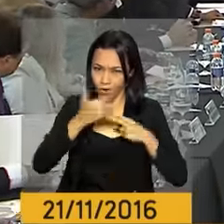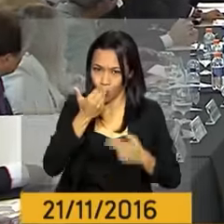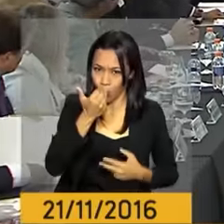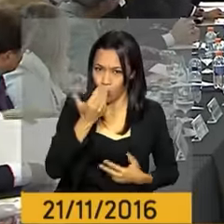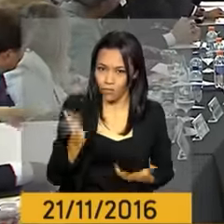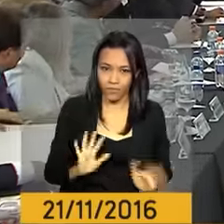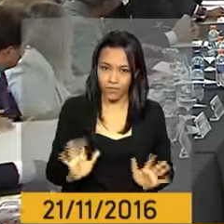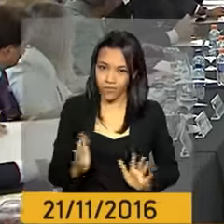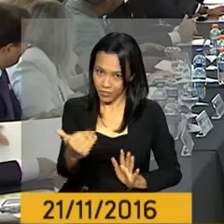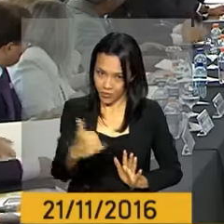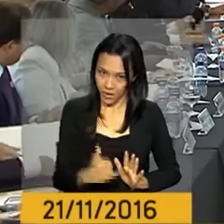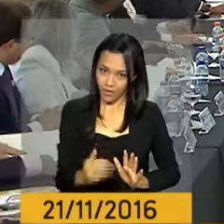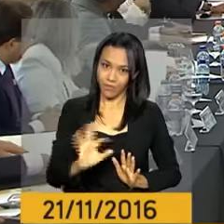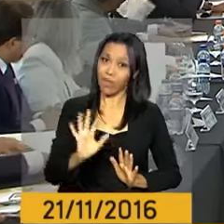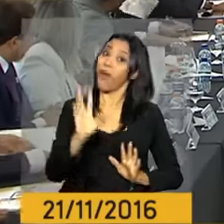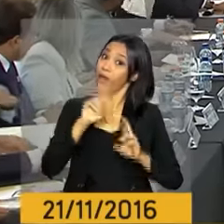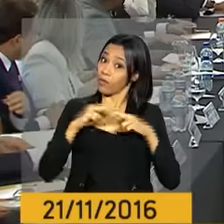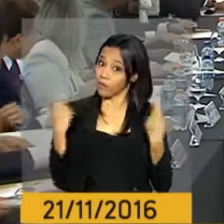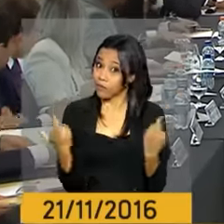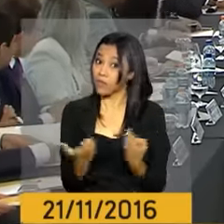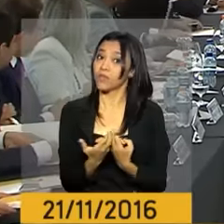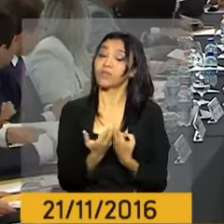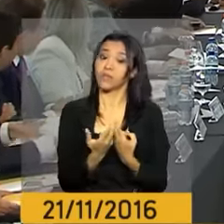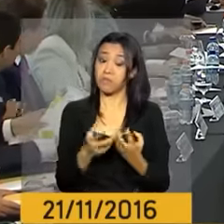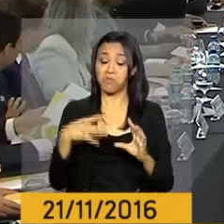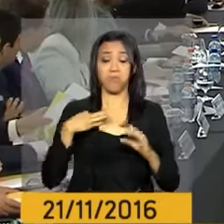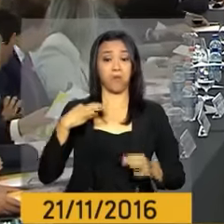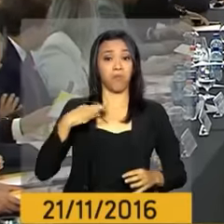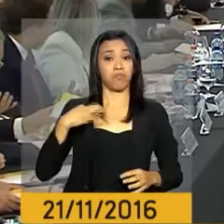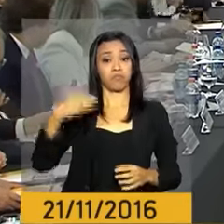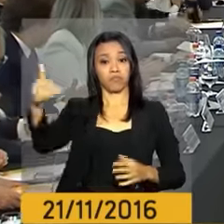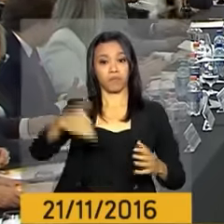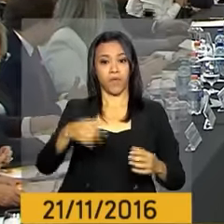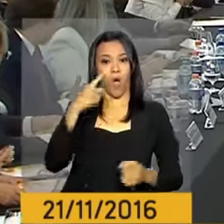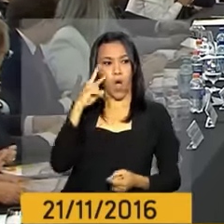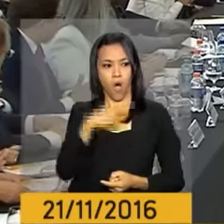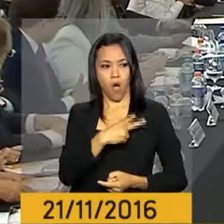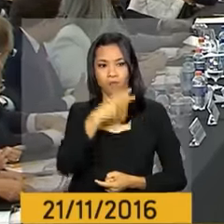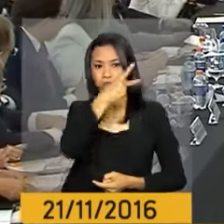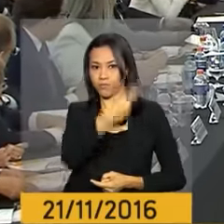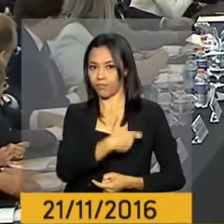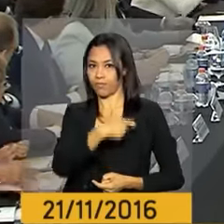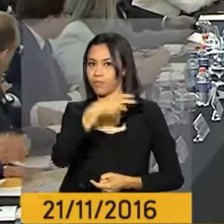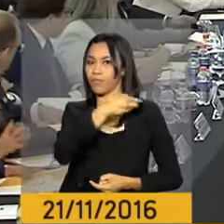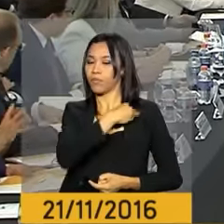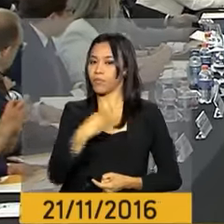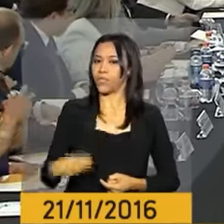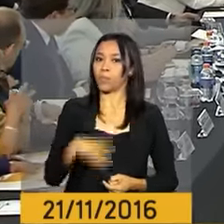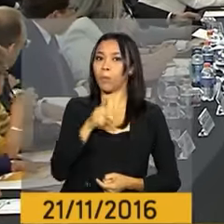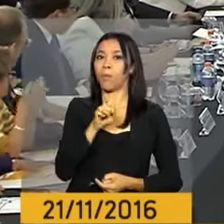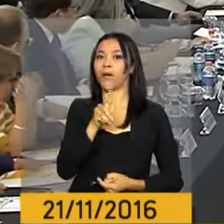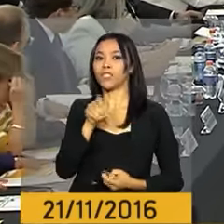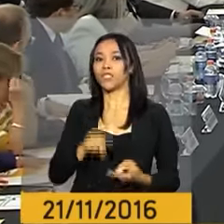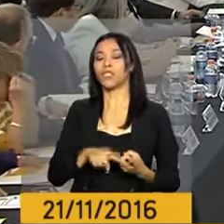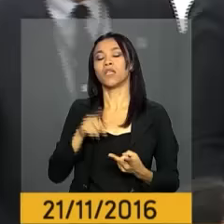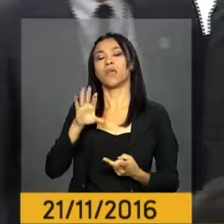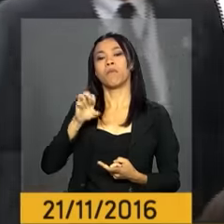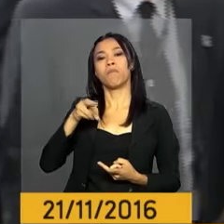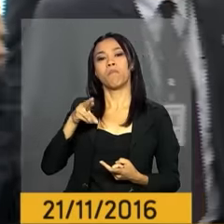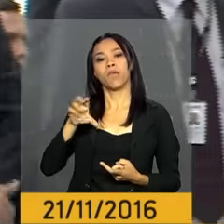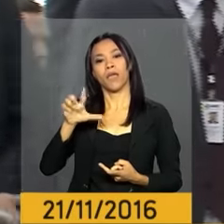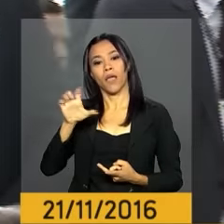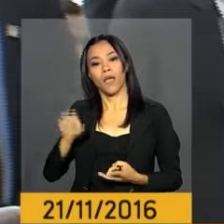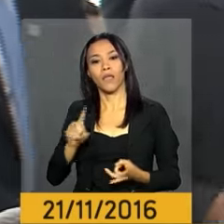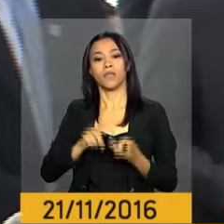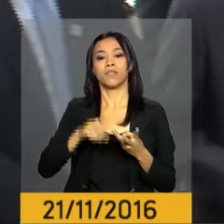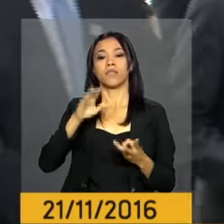para onde irão, mas vieram para a reunião. Vieram espontaneamente. Olha aqui o Eliseu Padilha, naturalmente, o Henrique Meirelles, o Alexandre Moraes, da Justiça e